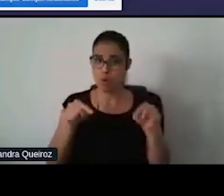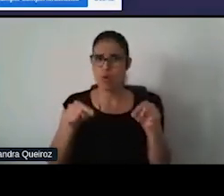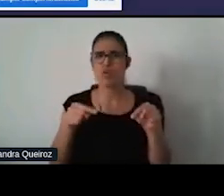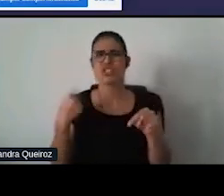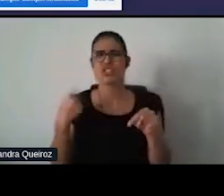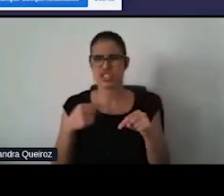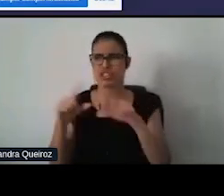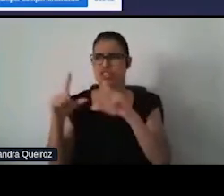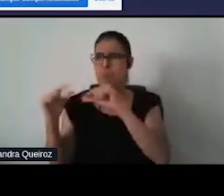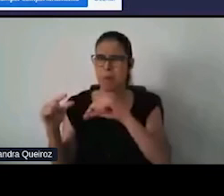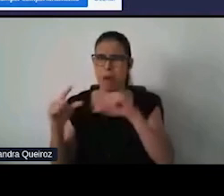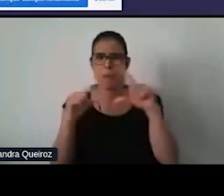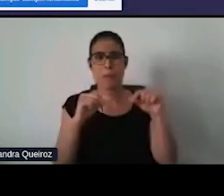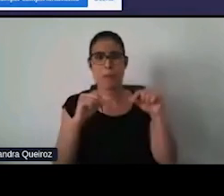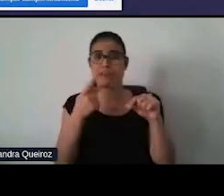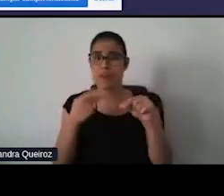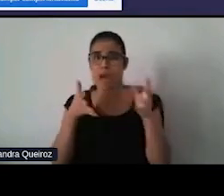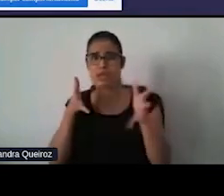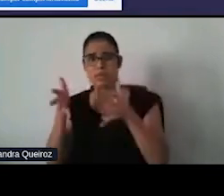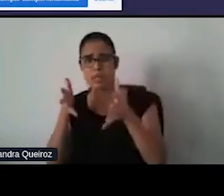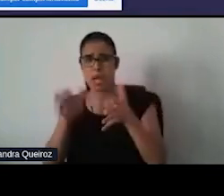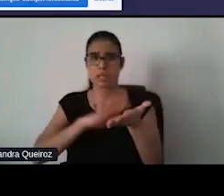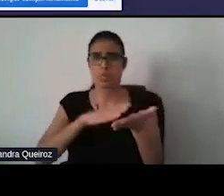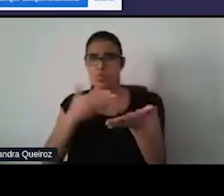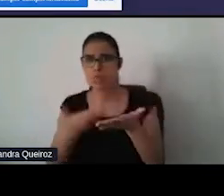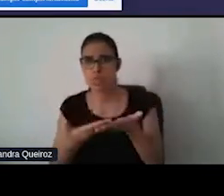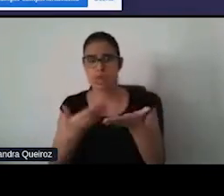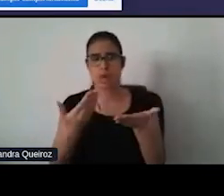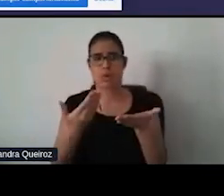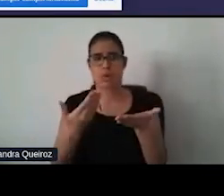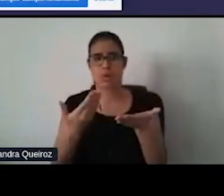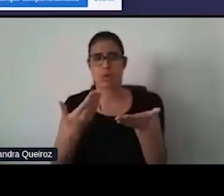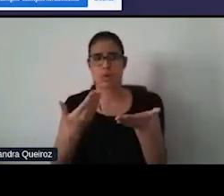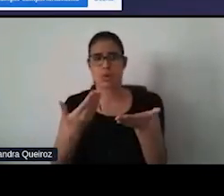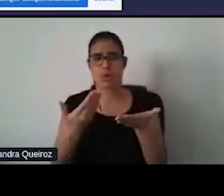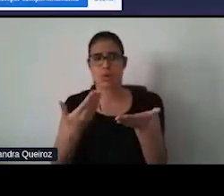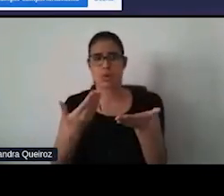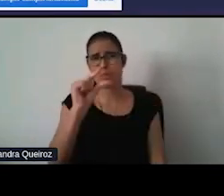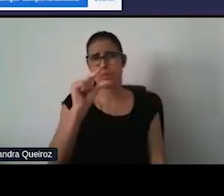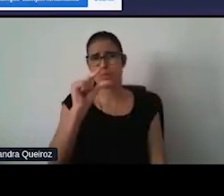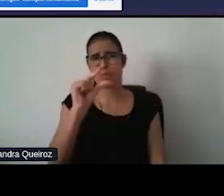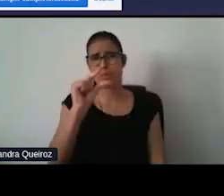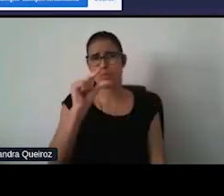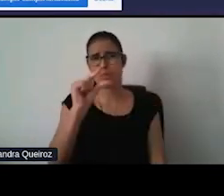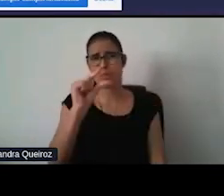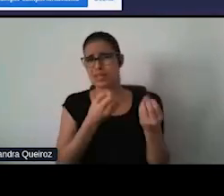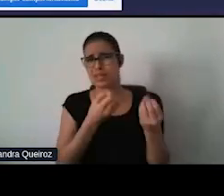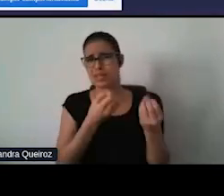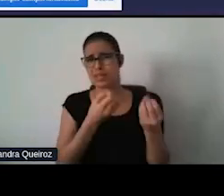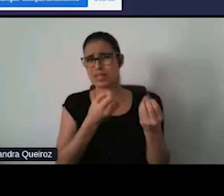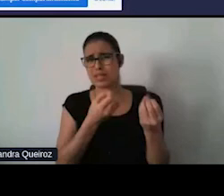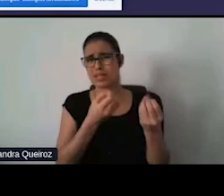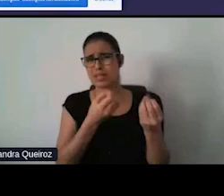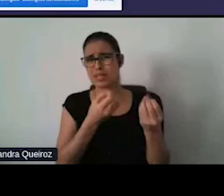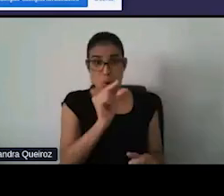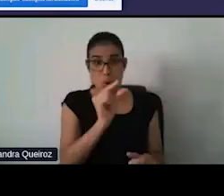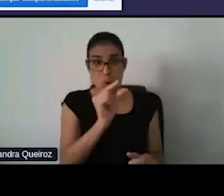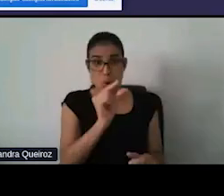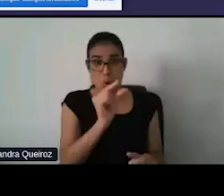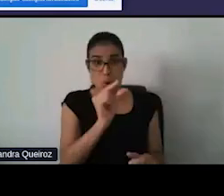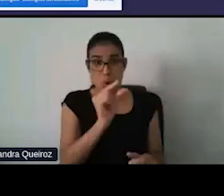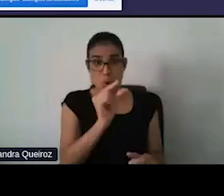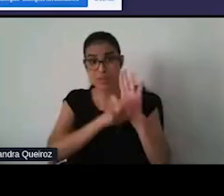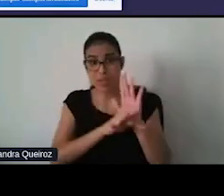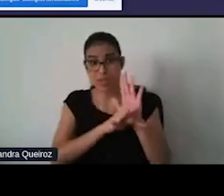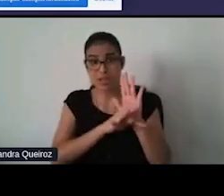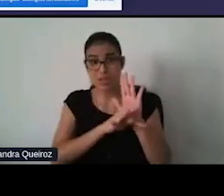só de acessibilidade, mas de tradução também. Existe muito pouco conteúdo em português, né, na